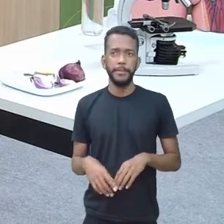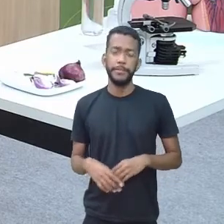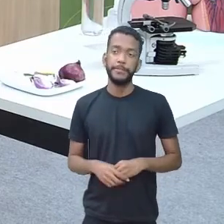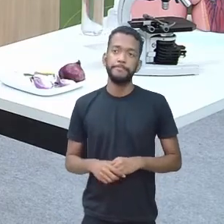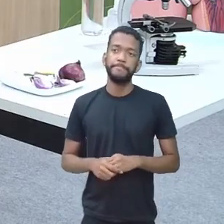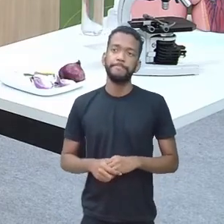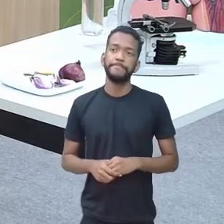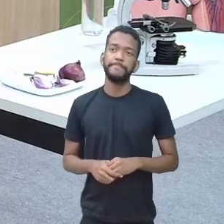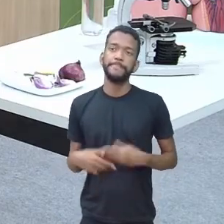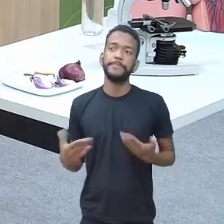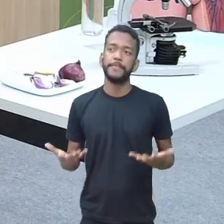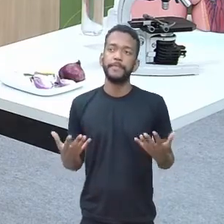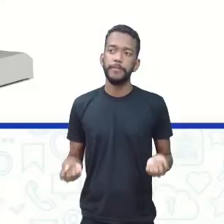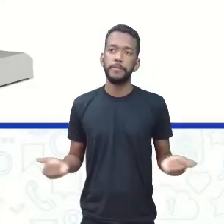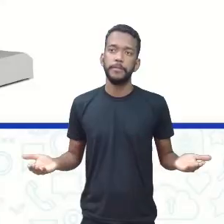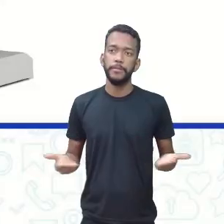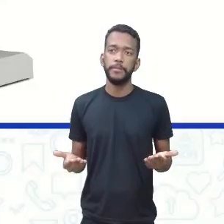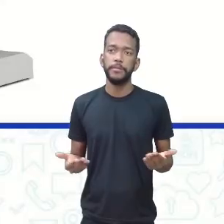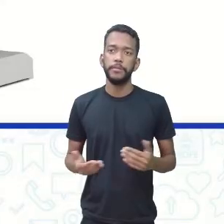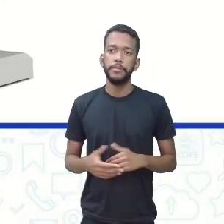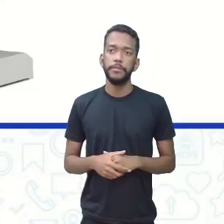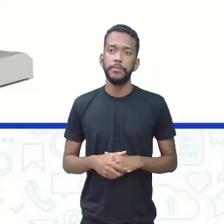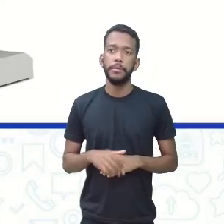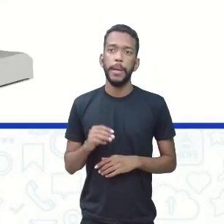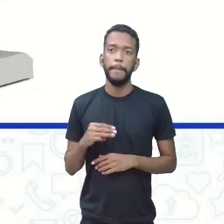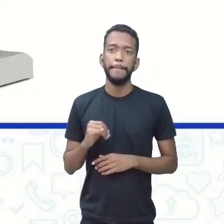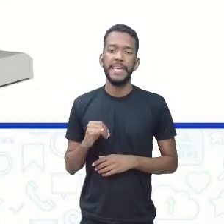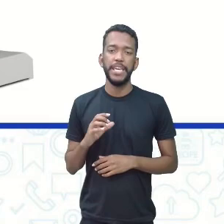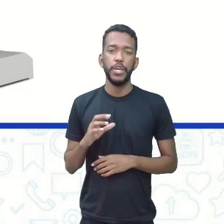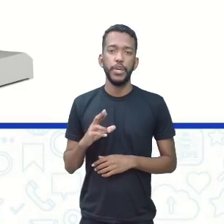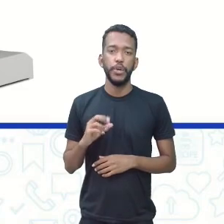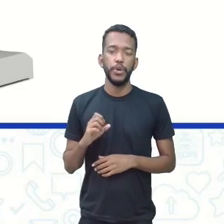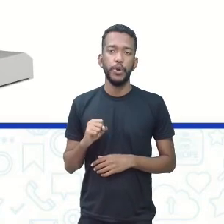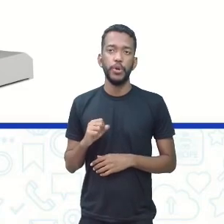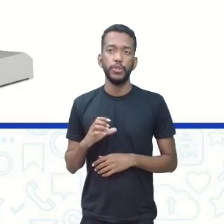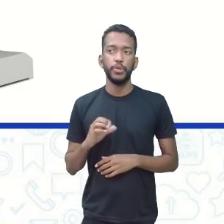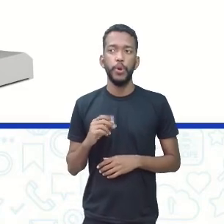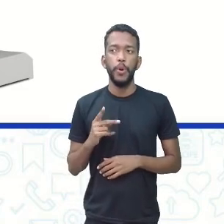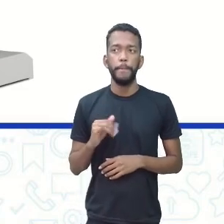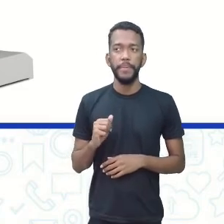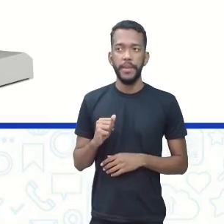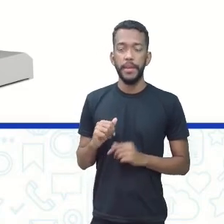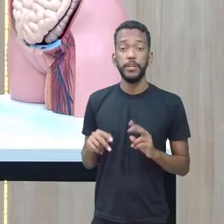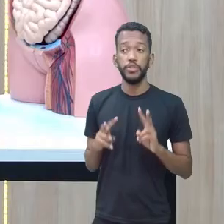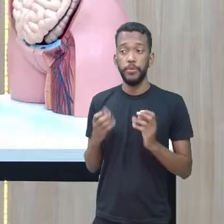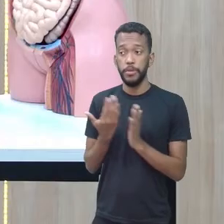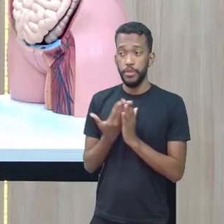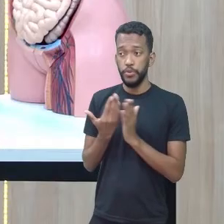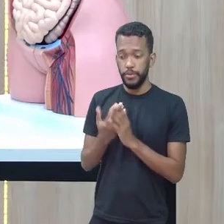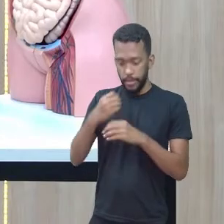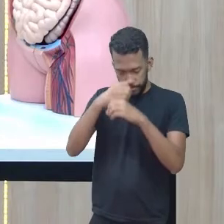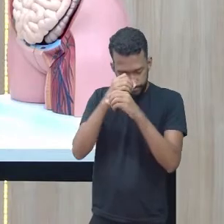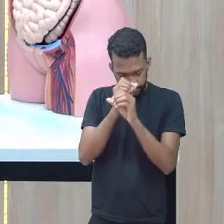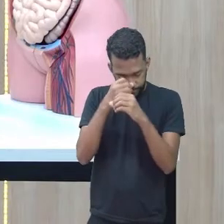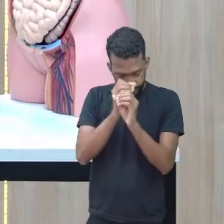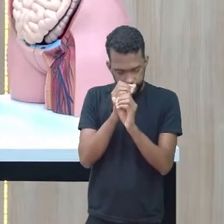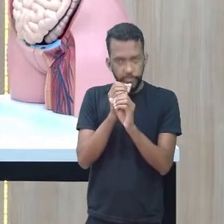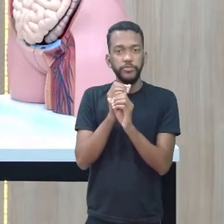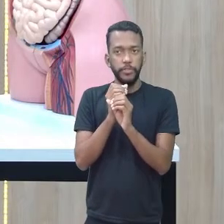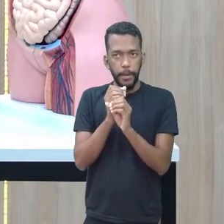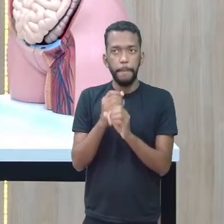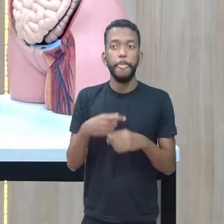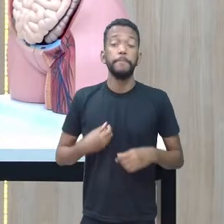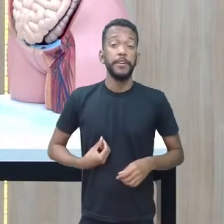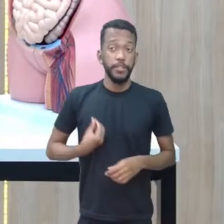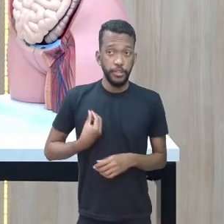E vamos lá. A questão da microscopia, né? Que é a questão do estudo do microscópio. Existe,